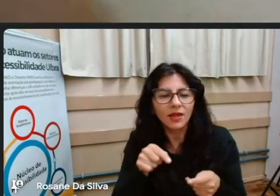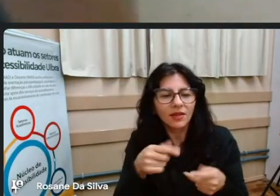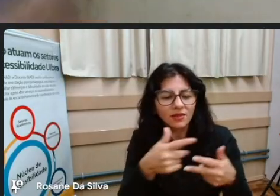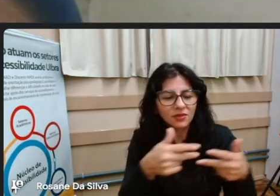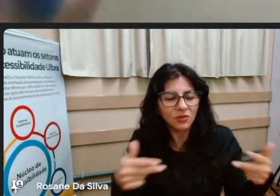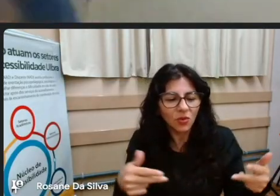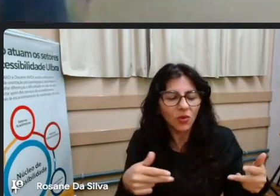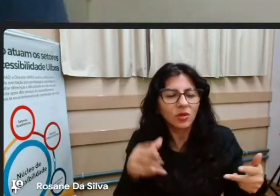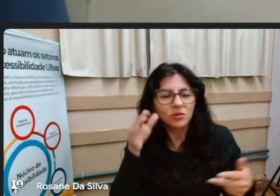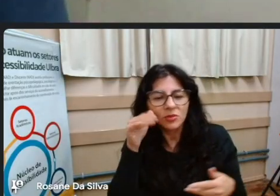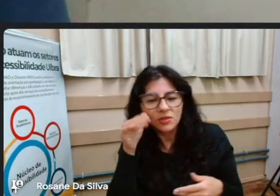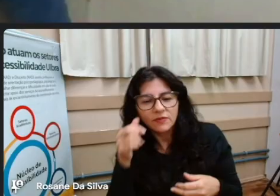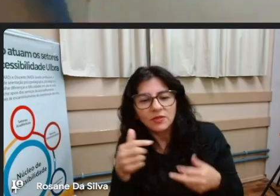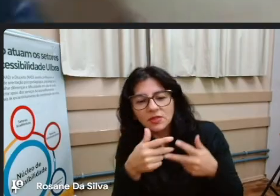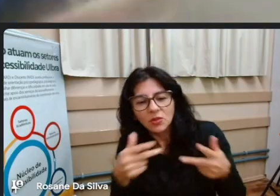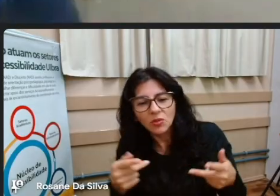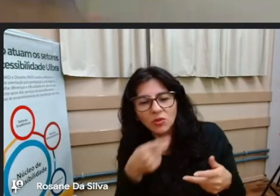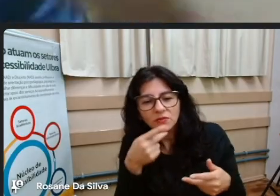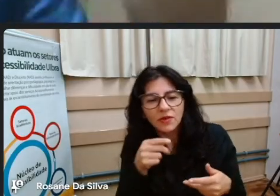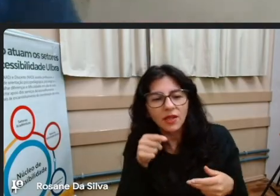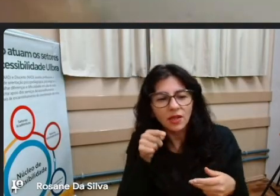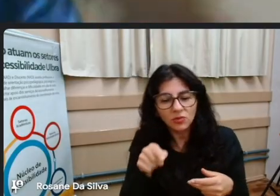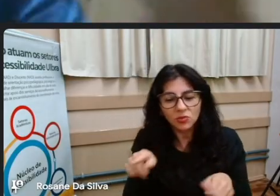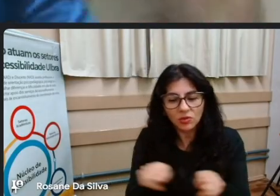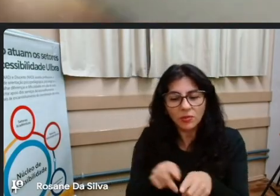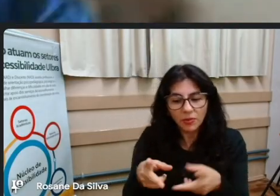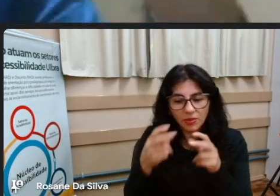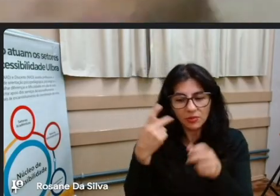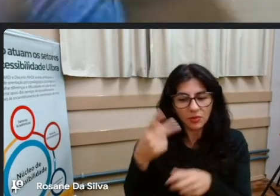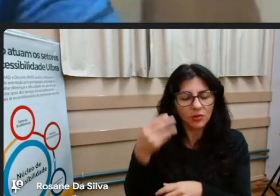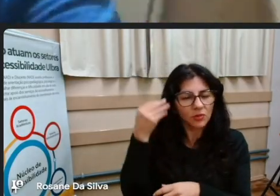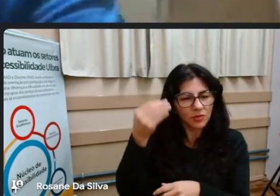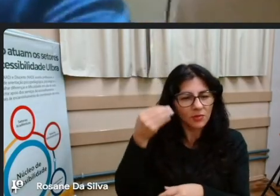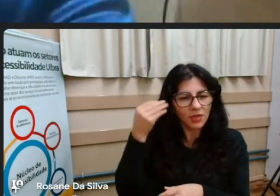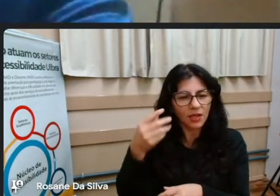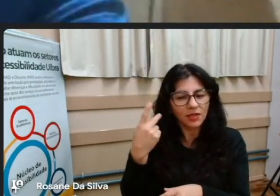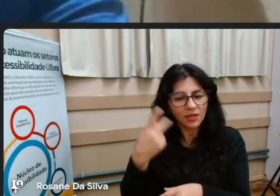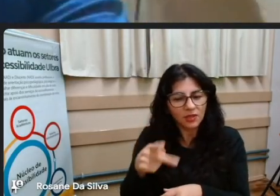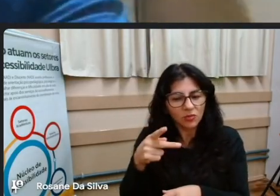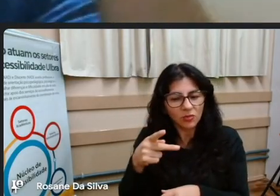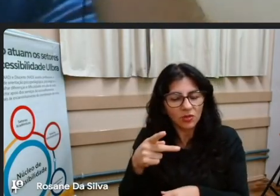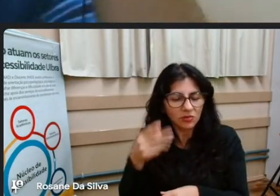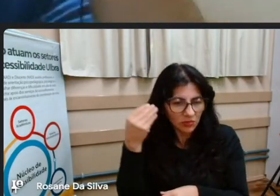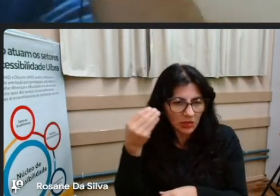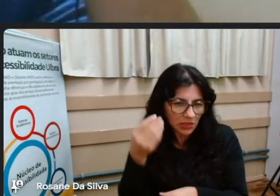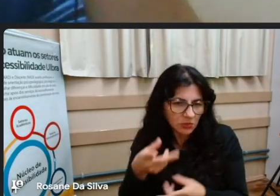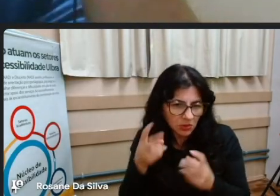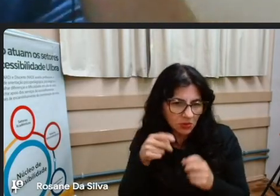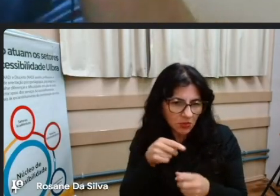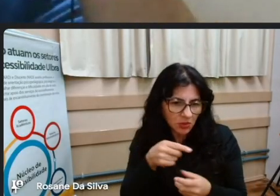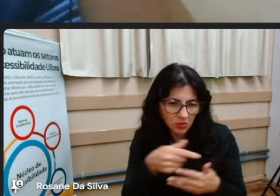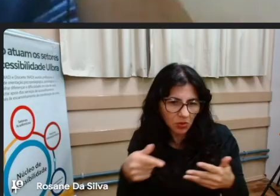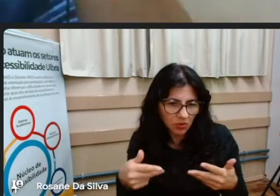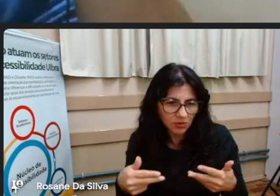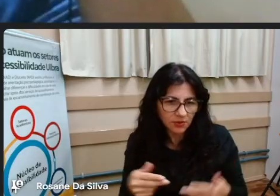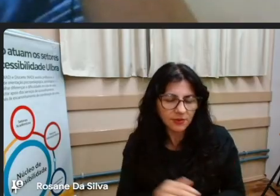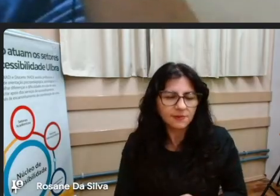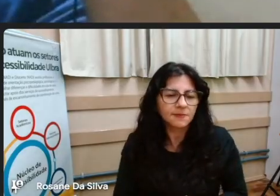alguma observação sobre isso se você percebe também na sua na sua Nossa experiência essas vivências